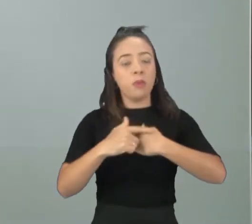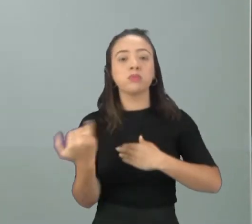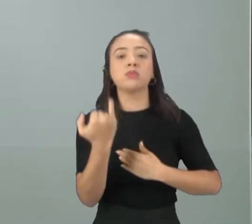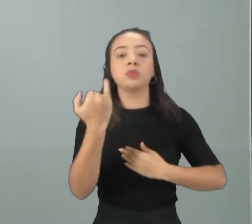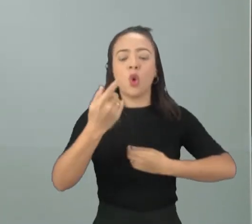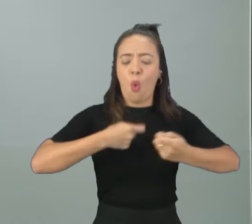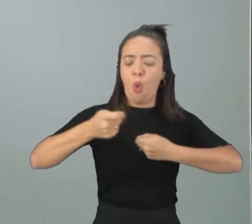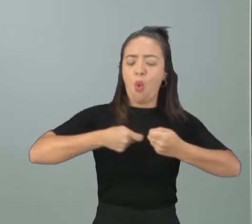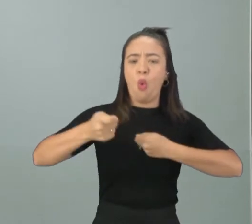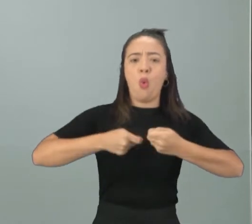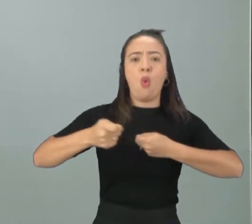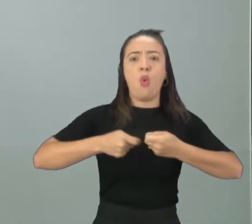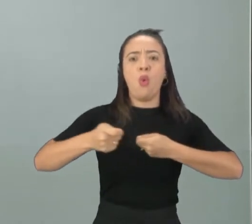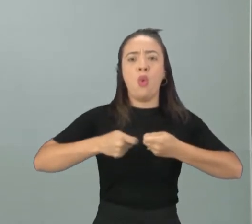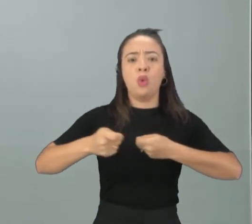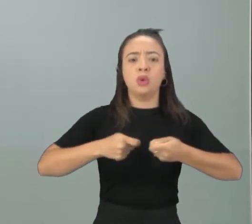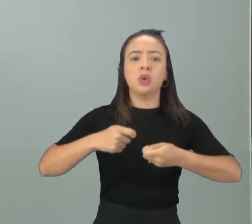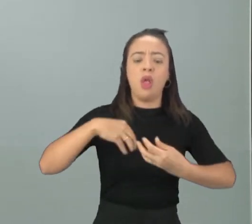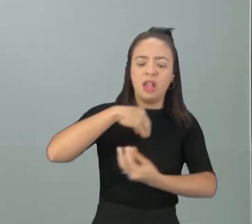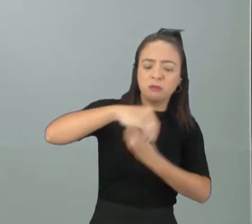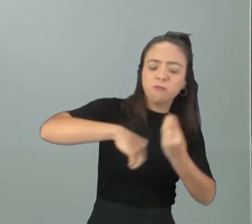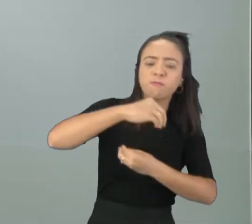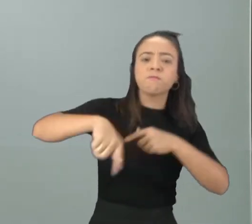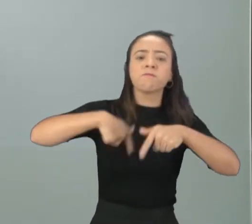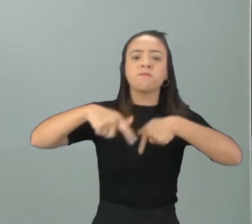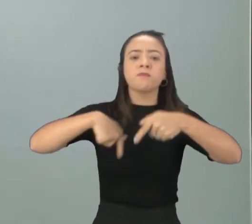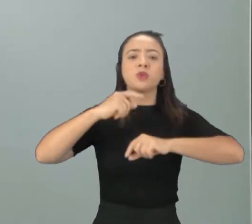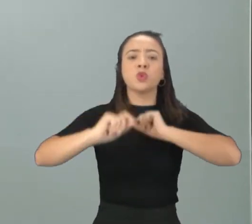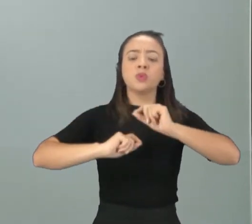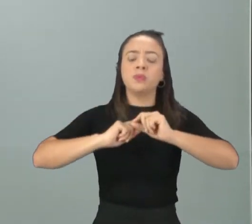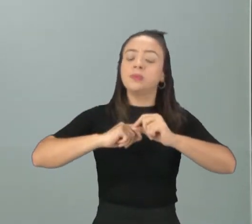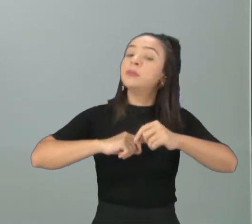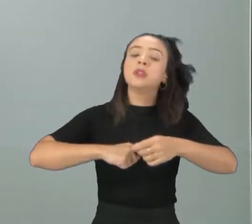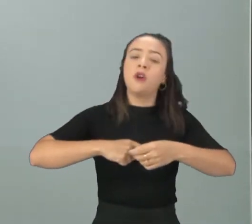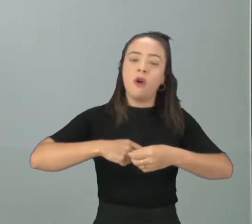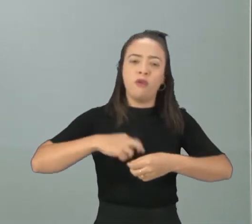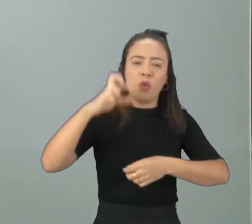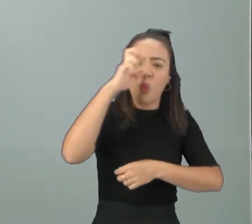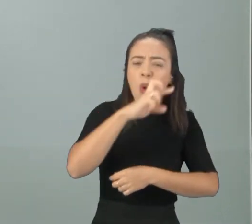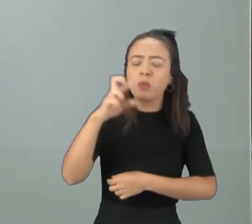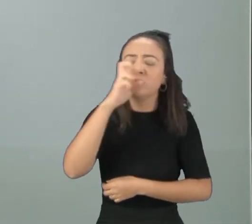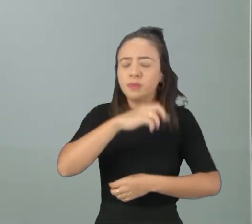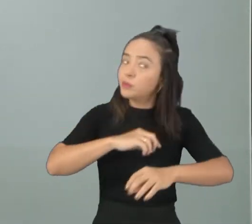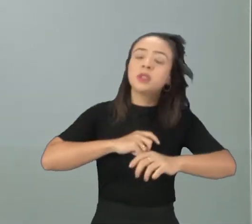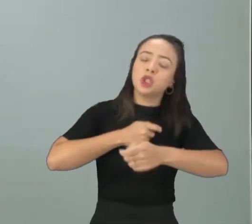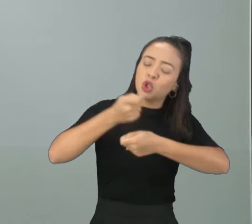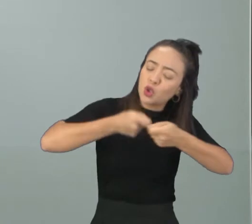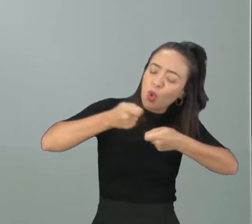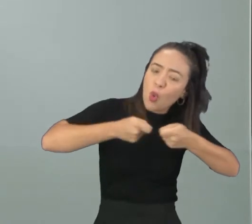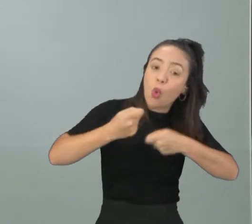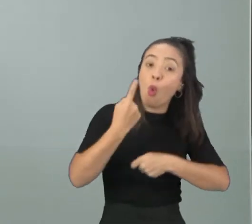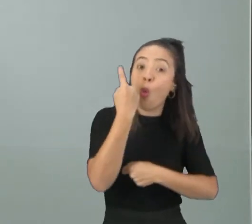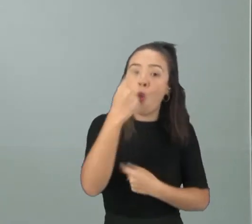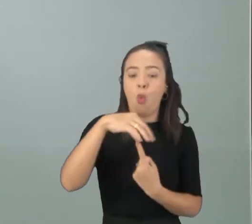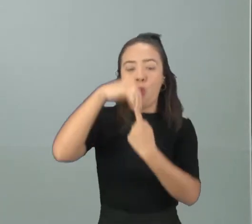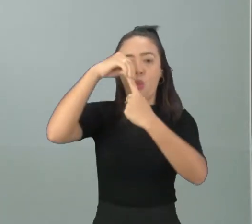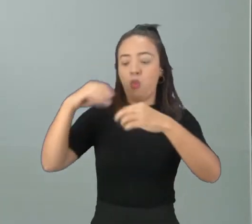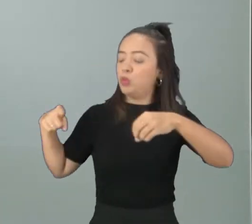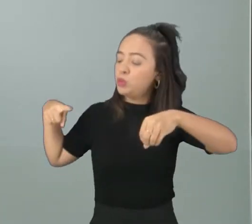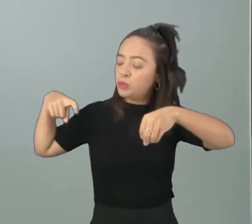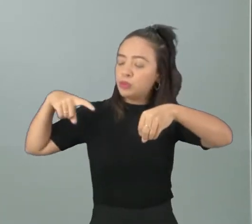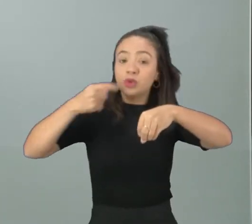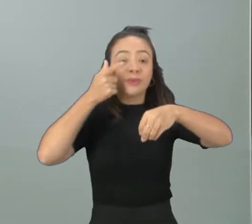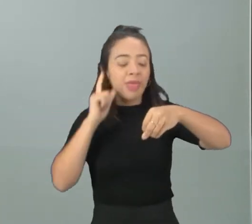Ela controla ali através de alterações químicas, né? Ela controla, ela fiscaliza, né? Que somente um